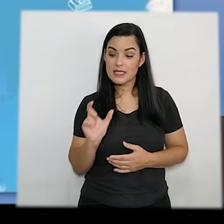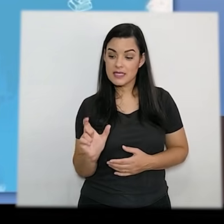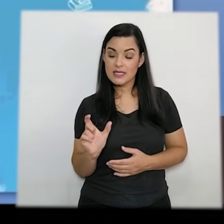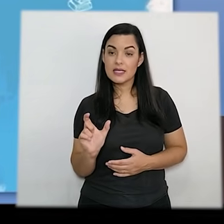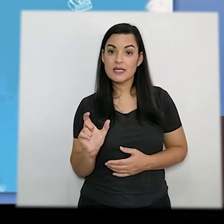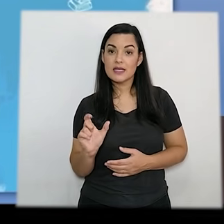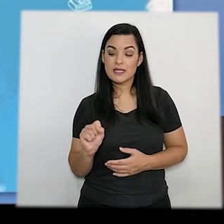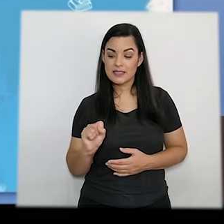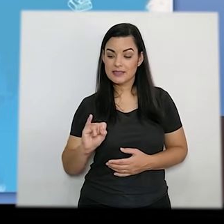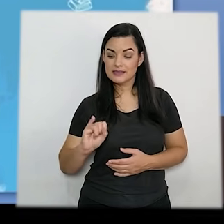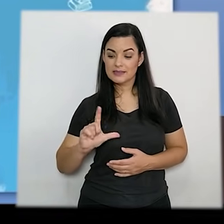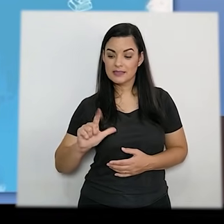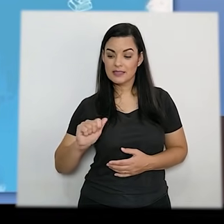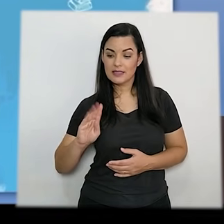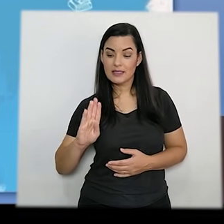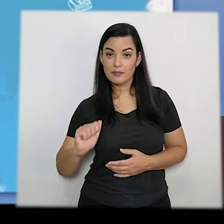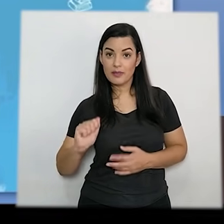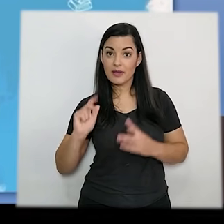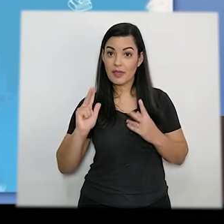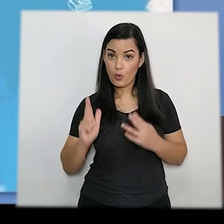que comparar. Então, eu comparei aqui,